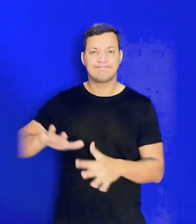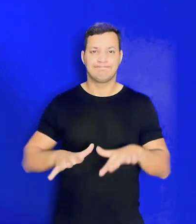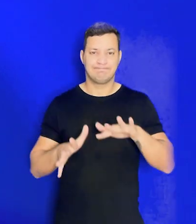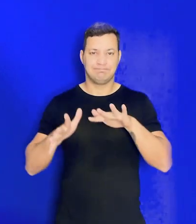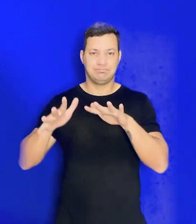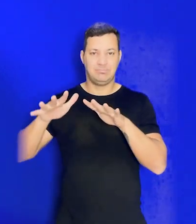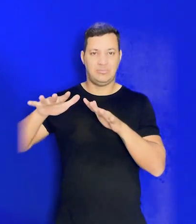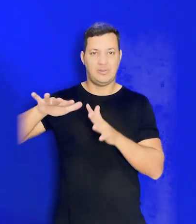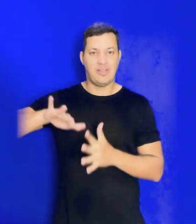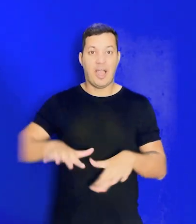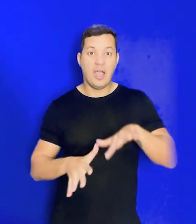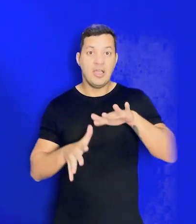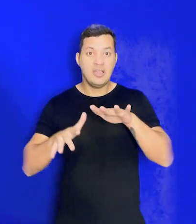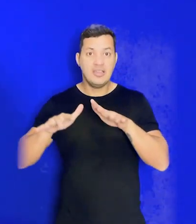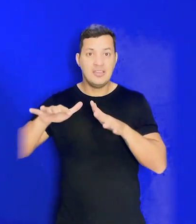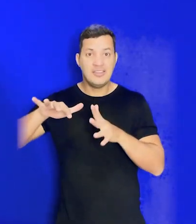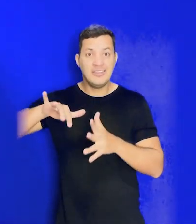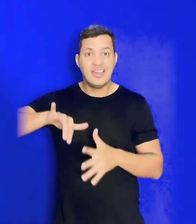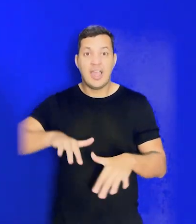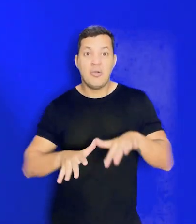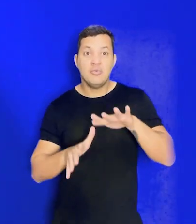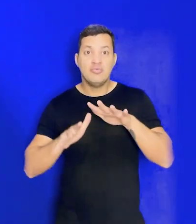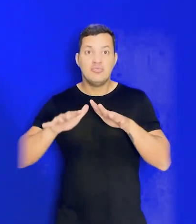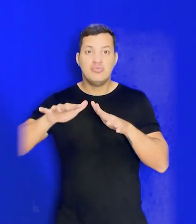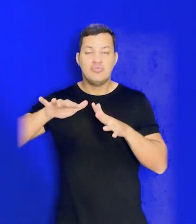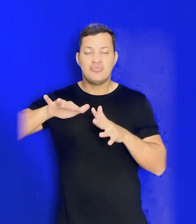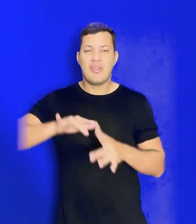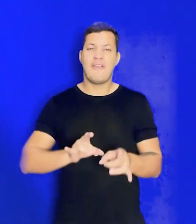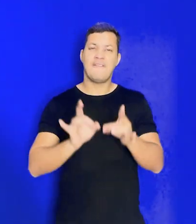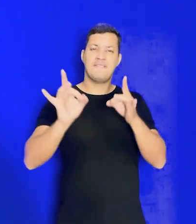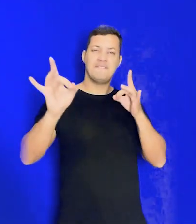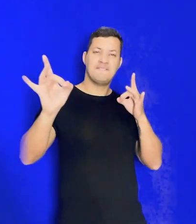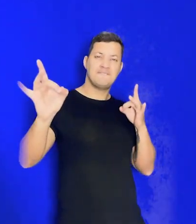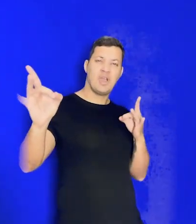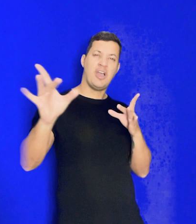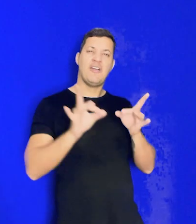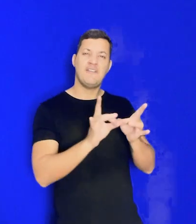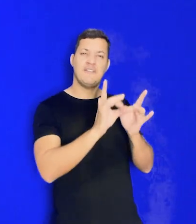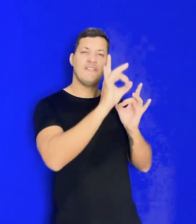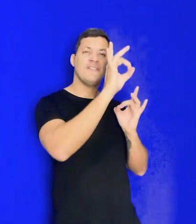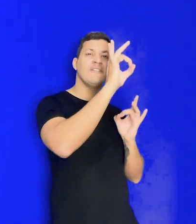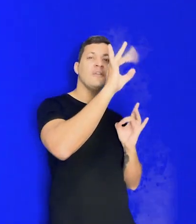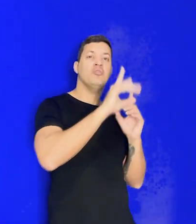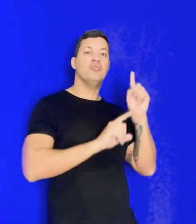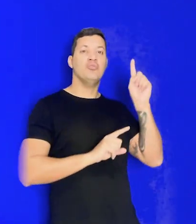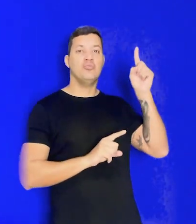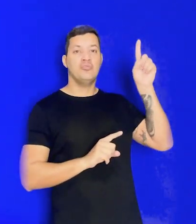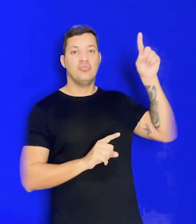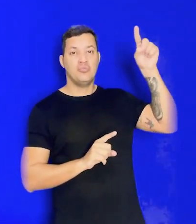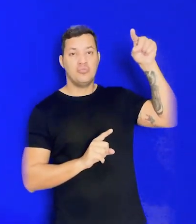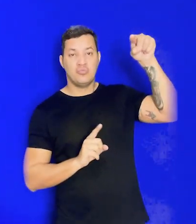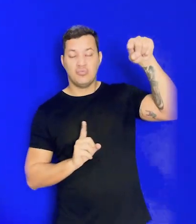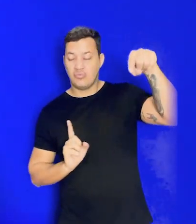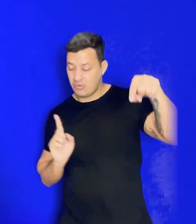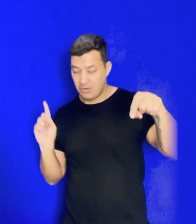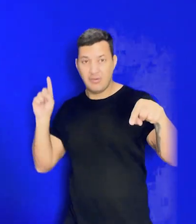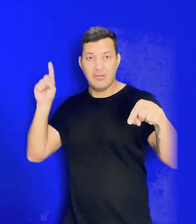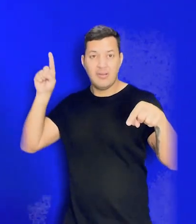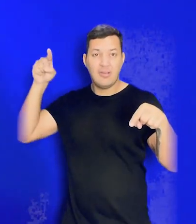ondas coalhavam de estreitas igaras, de frechas cobrindo os espaços do ar.